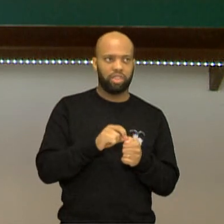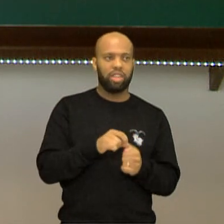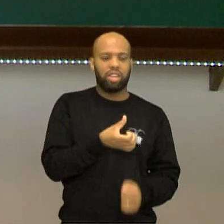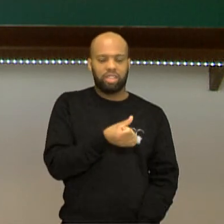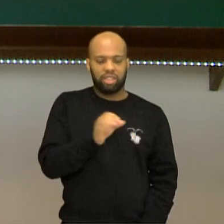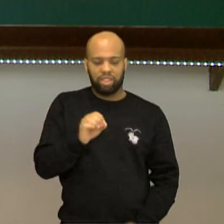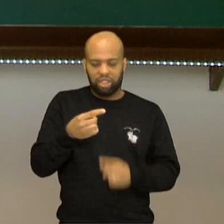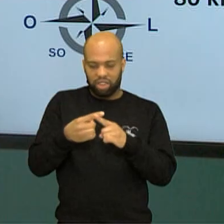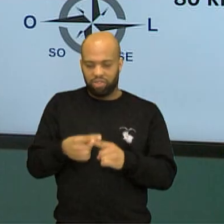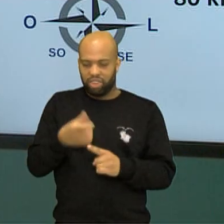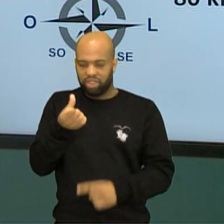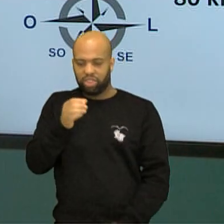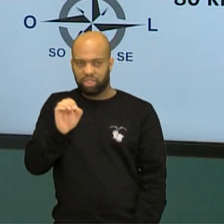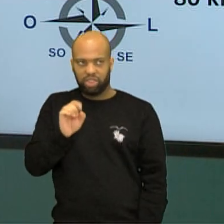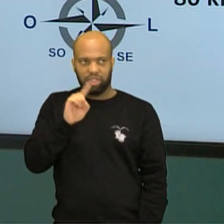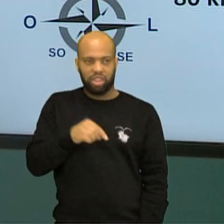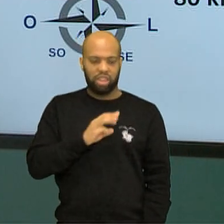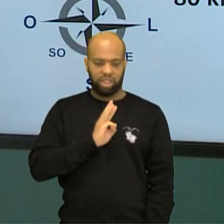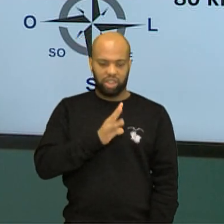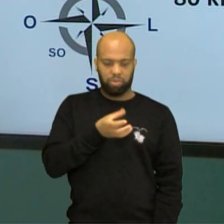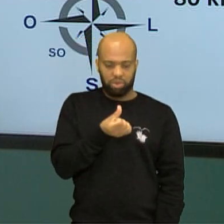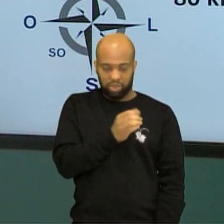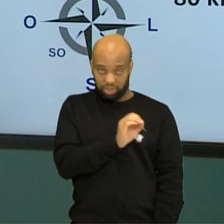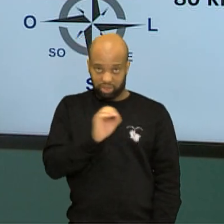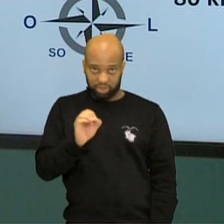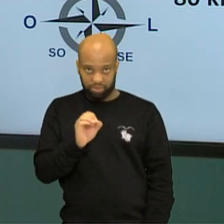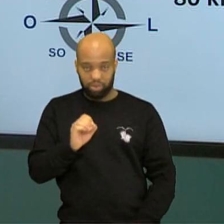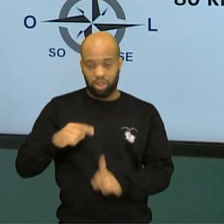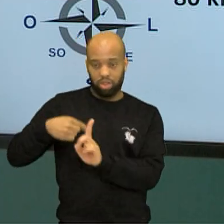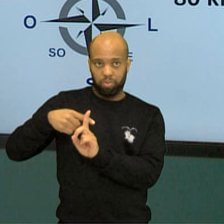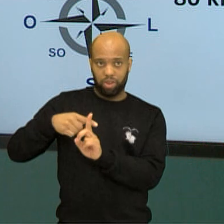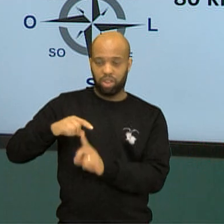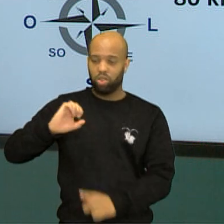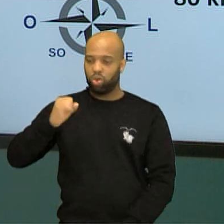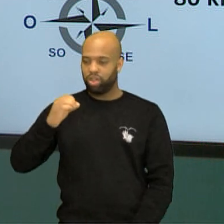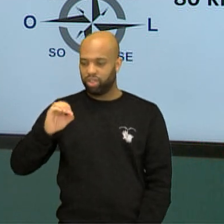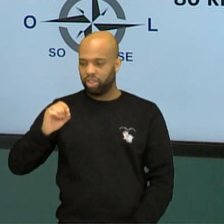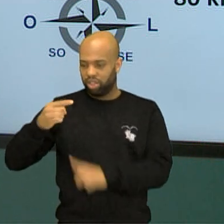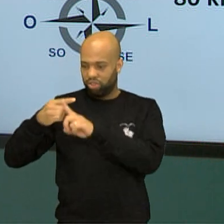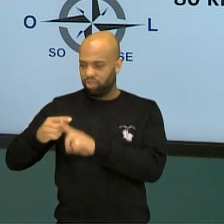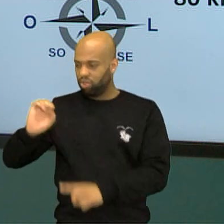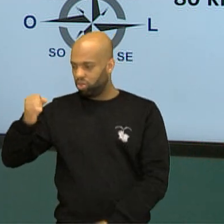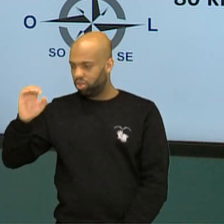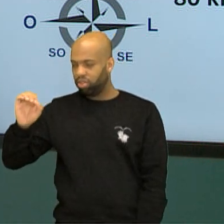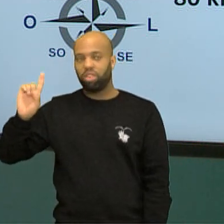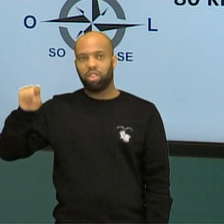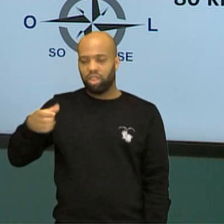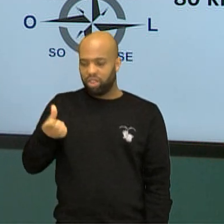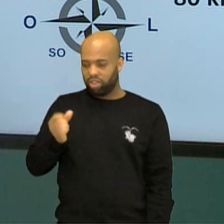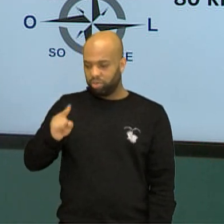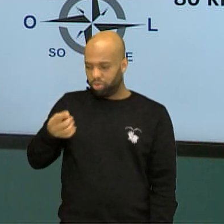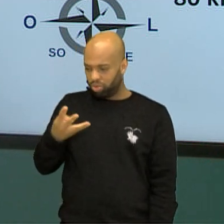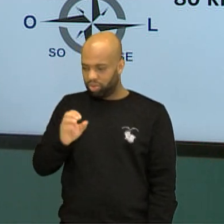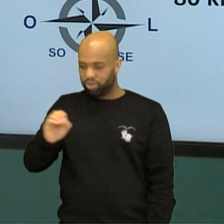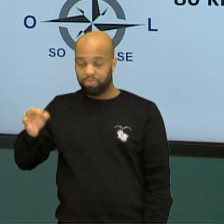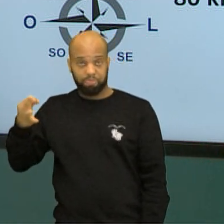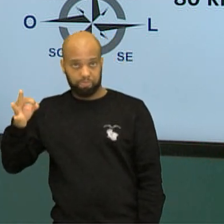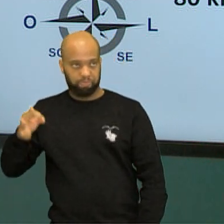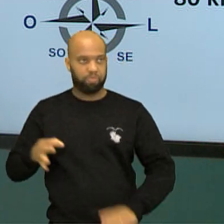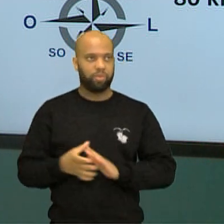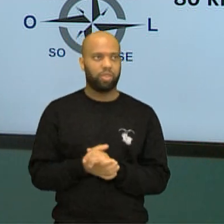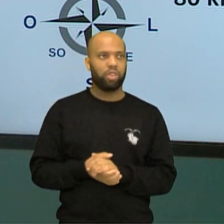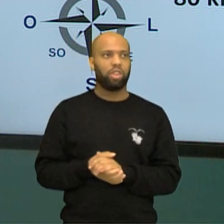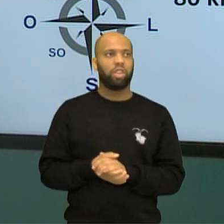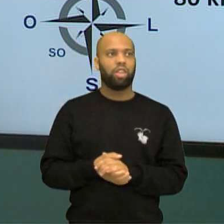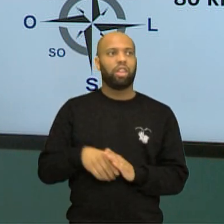vezes 60, 3.600, mais 80 vezes 80, 6.400,